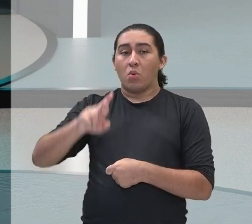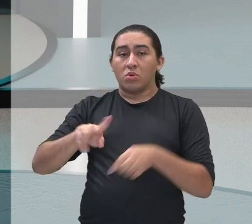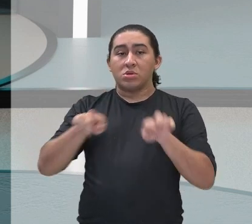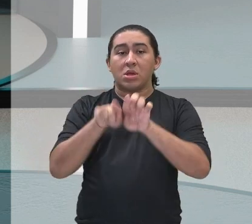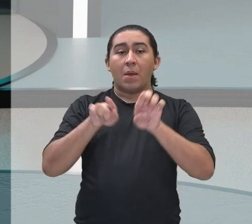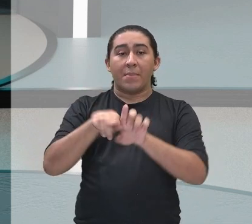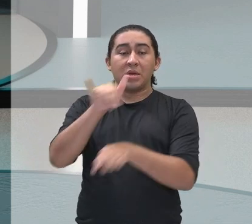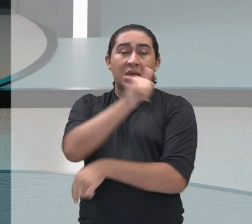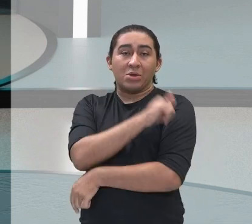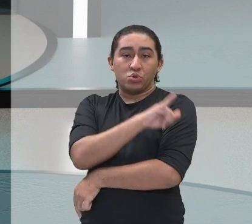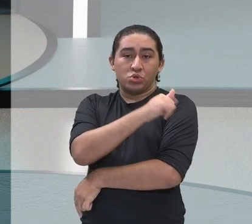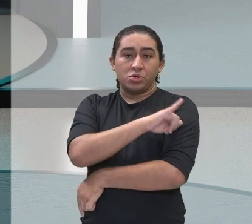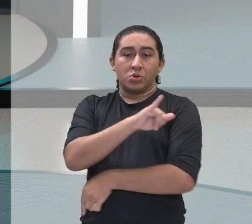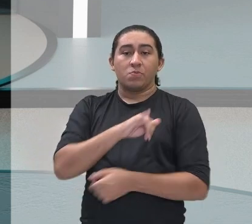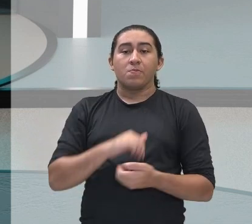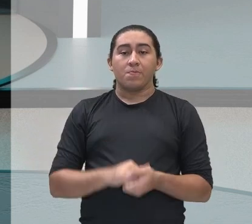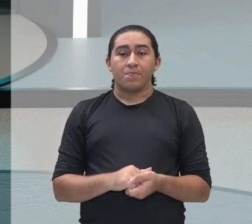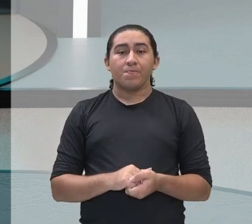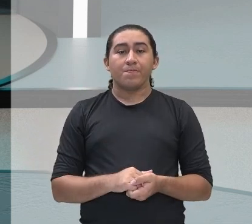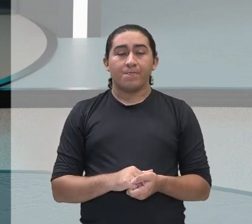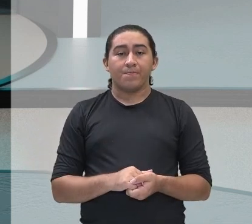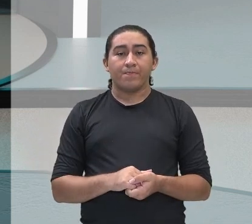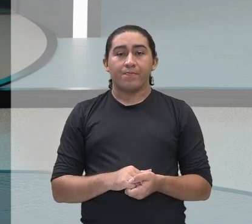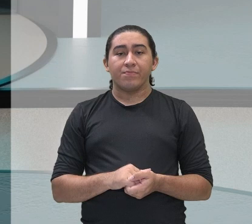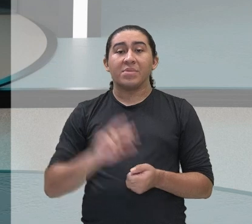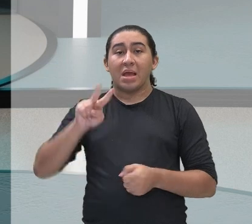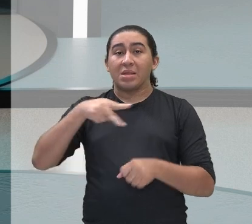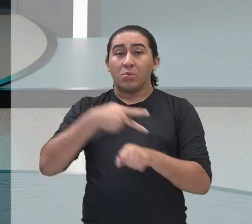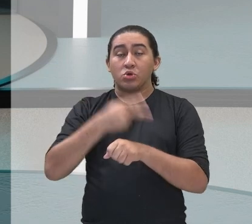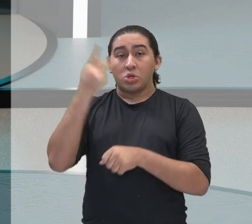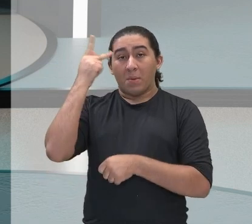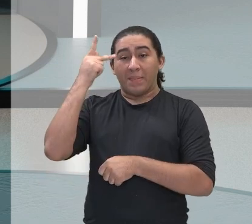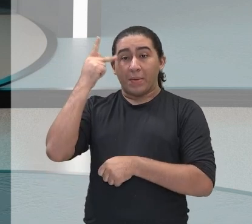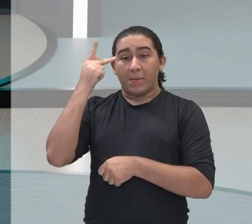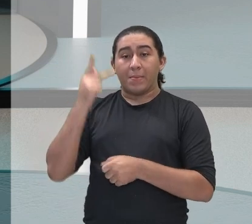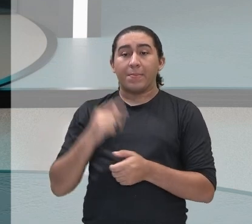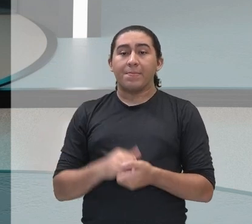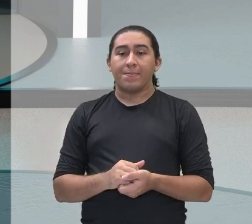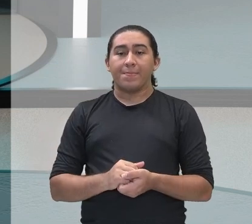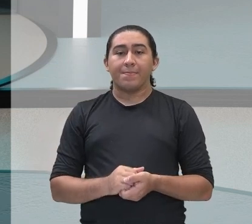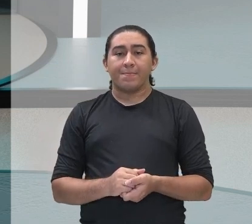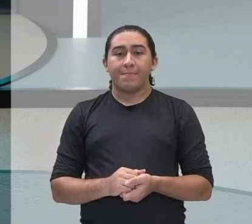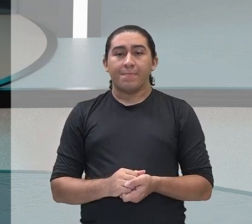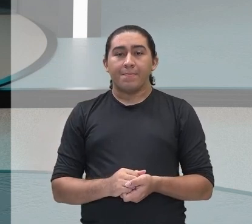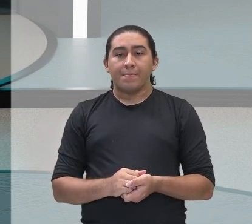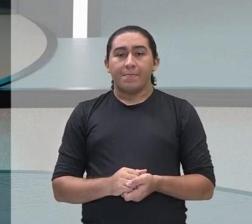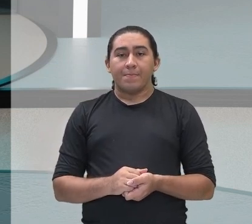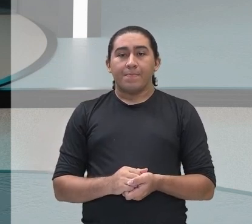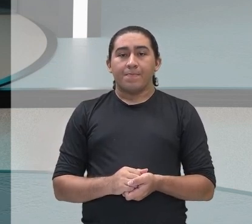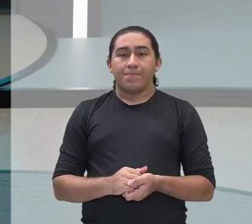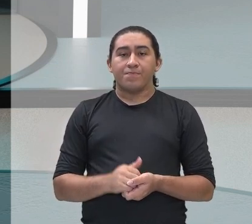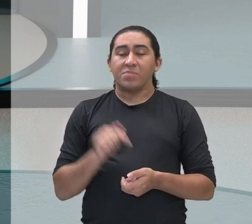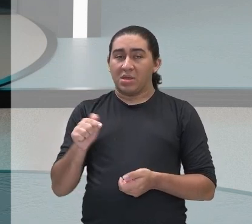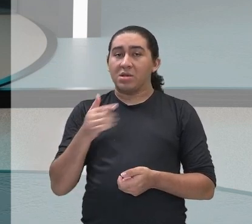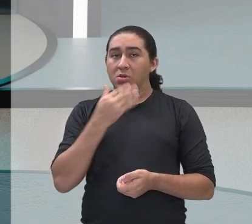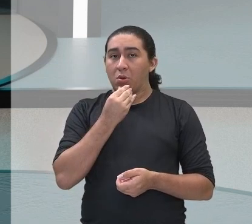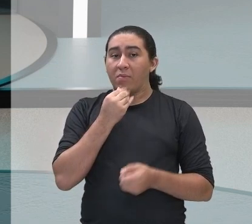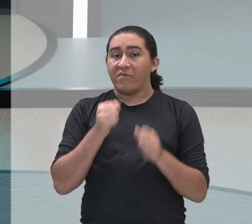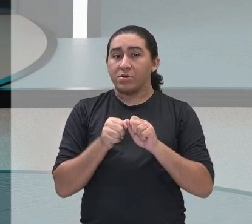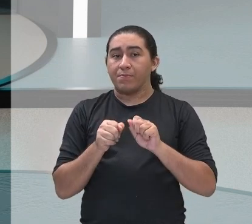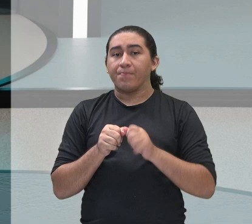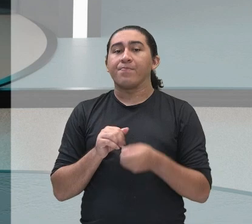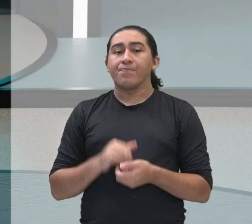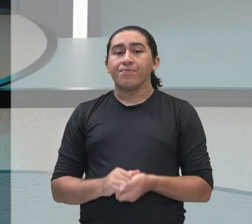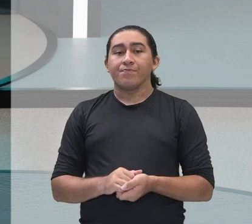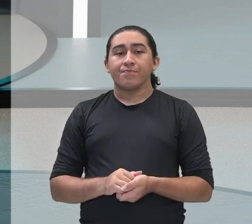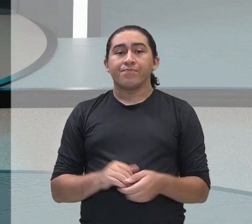né? Salvador, Rio de Janeiro e depois São Paulo, né? Então, ele fez parte, Manuel da Nóbrega. Temos